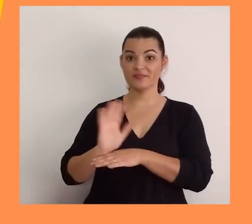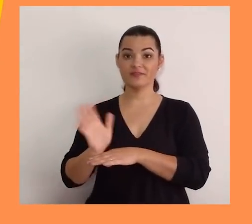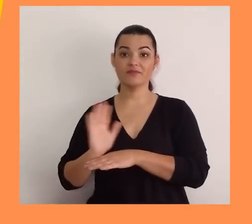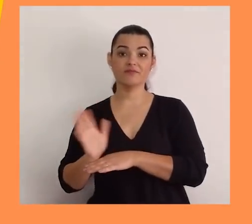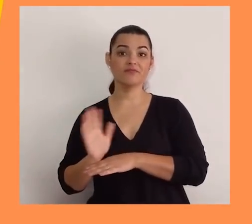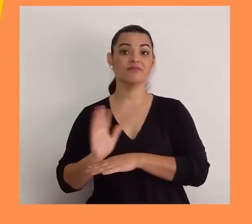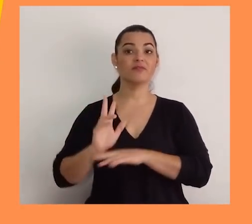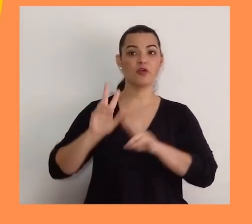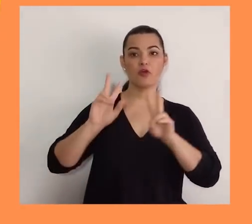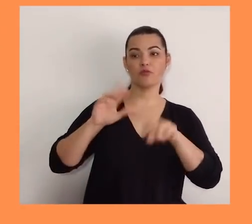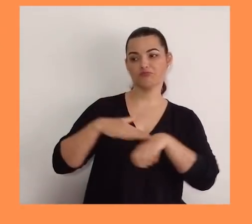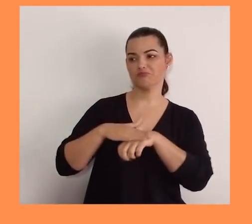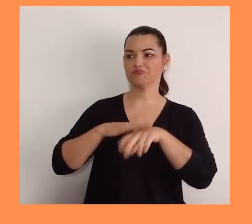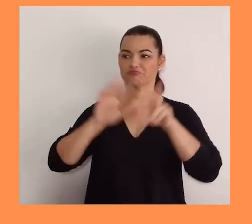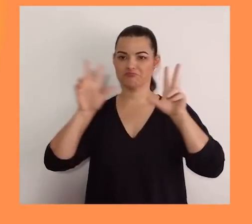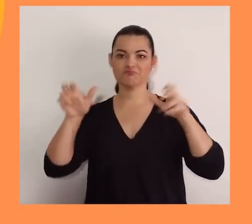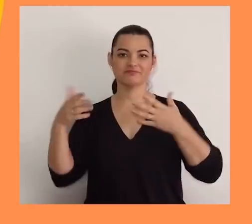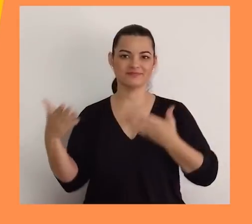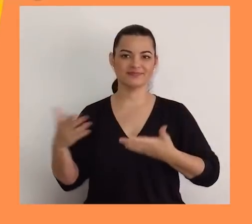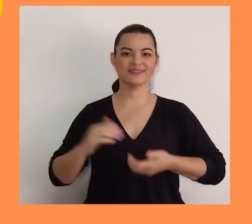filmes,